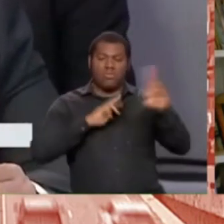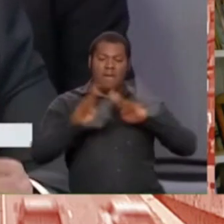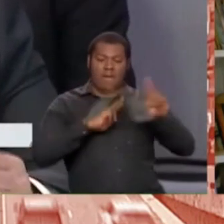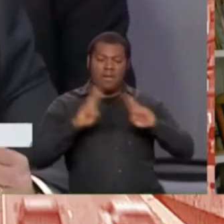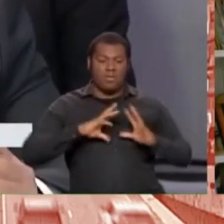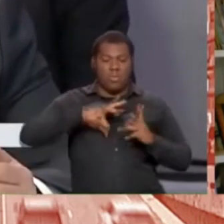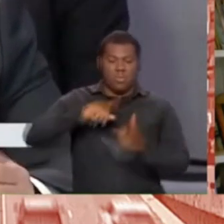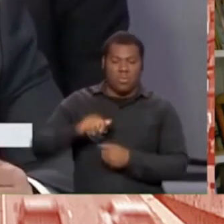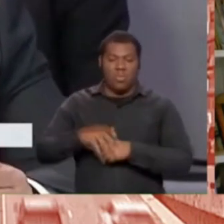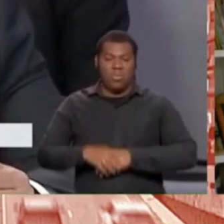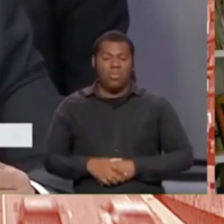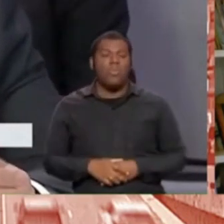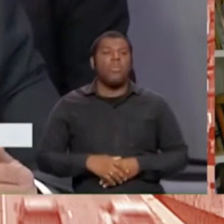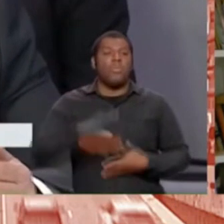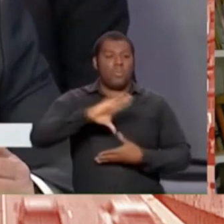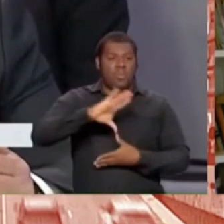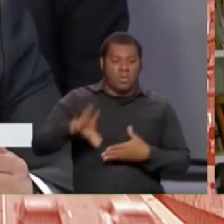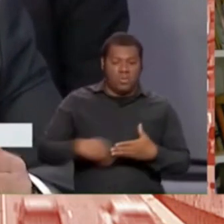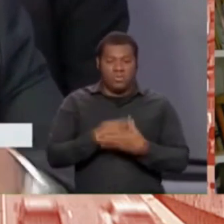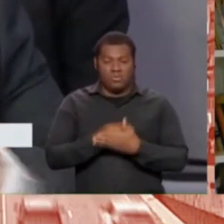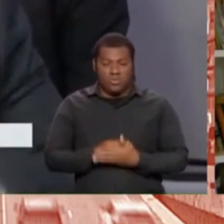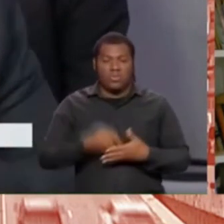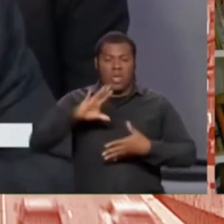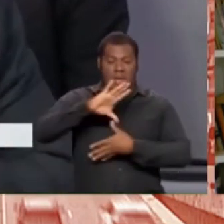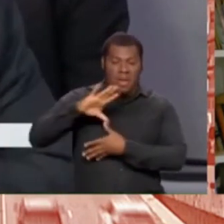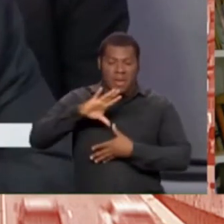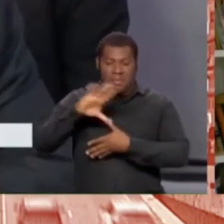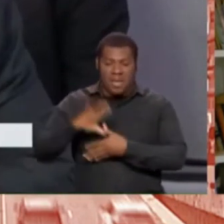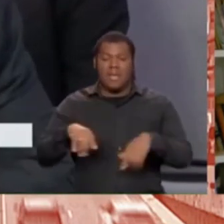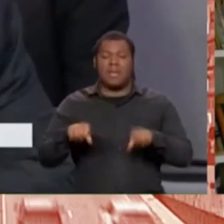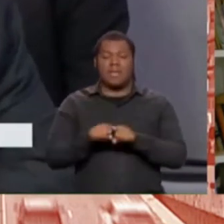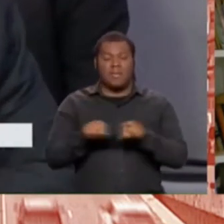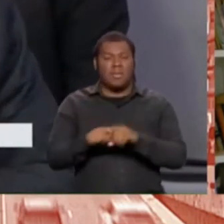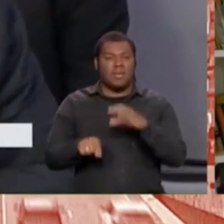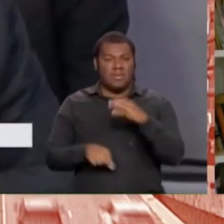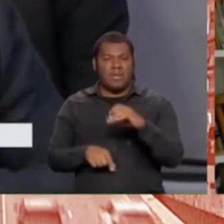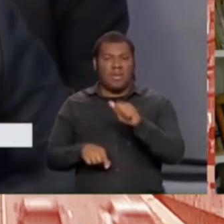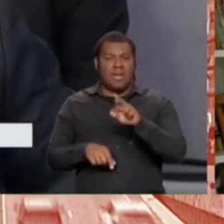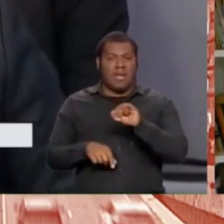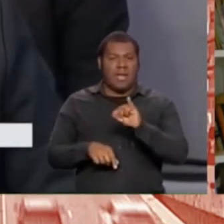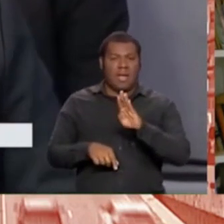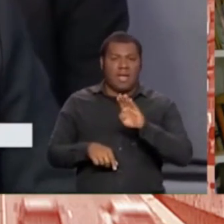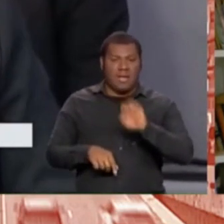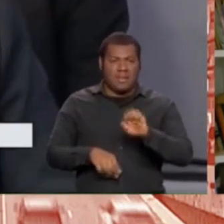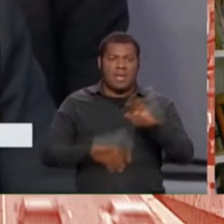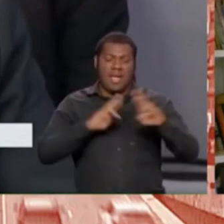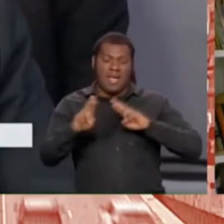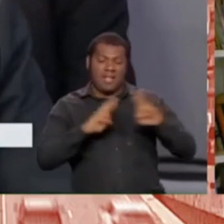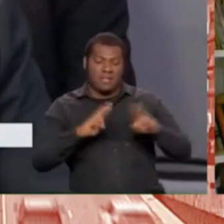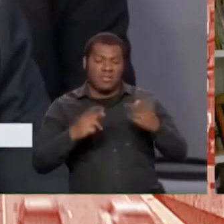Então, o que é a questão central? Os países como o Brasil e como os demais países do Sul